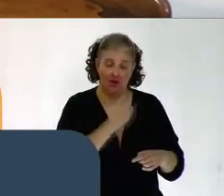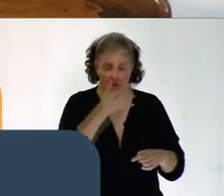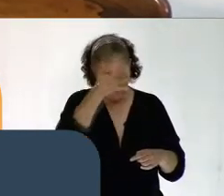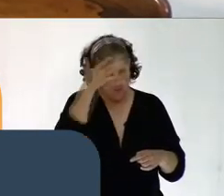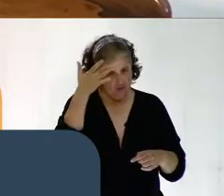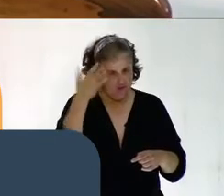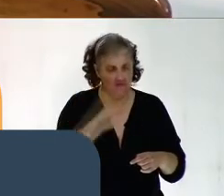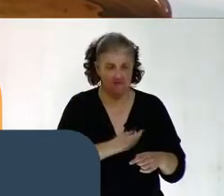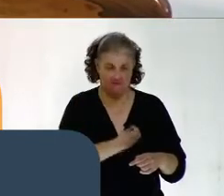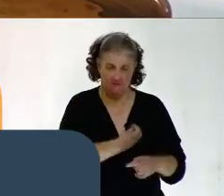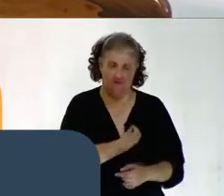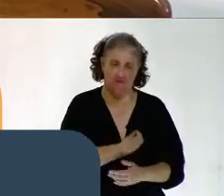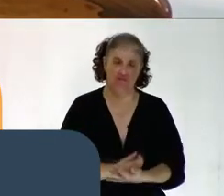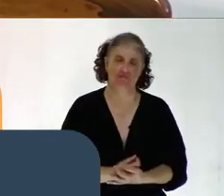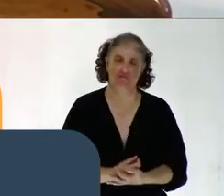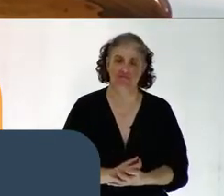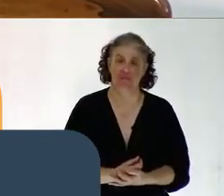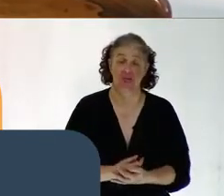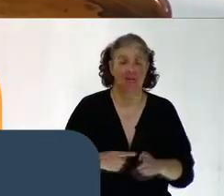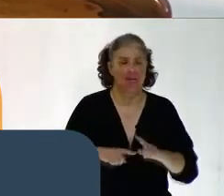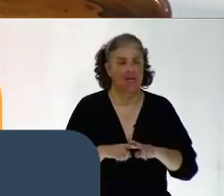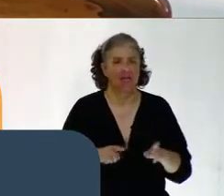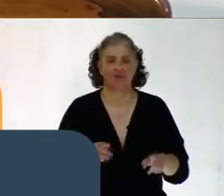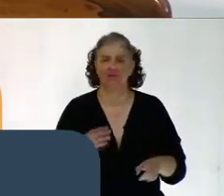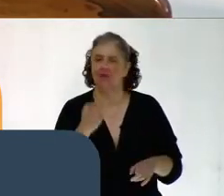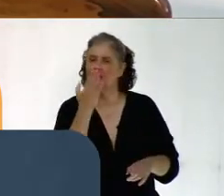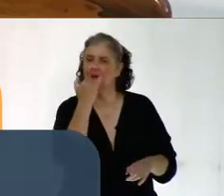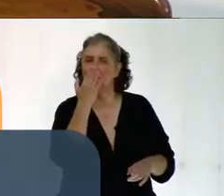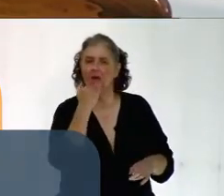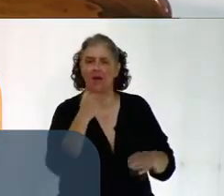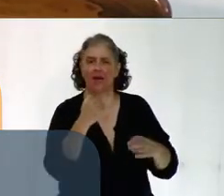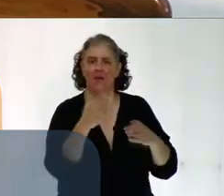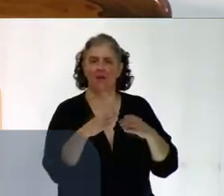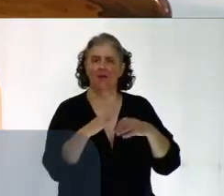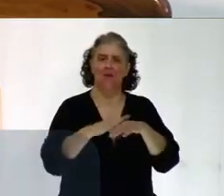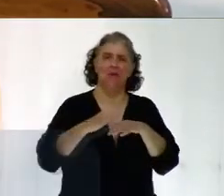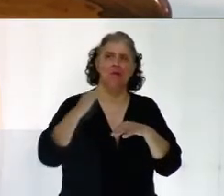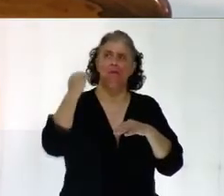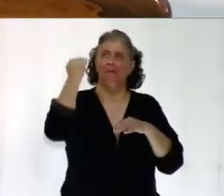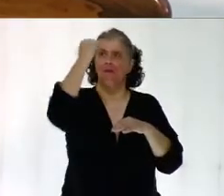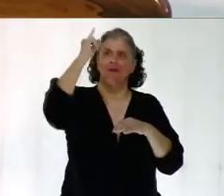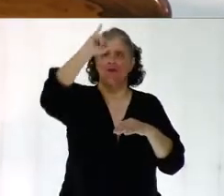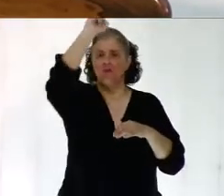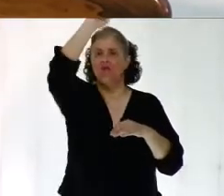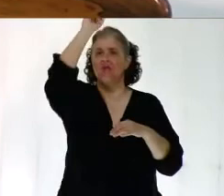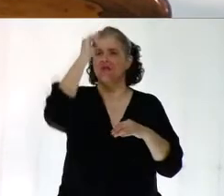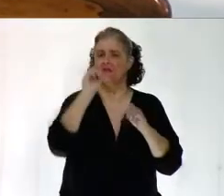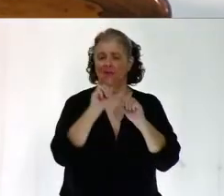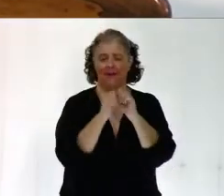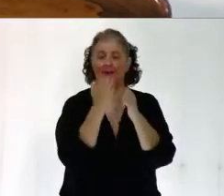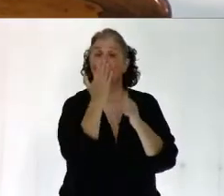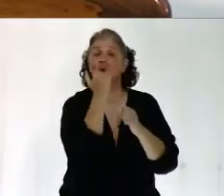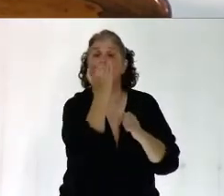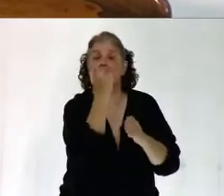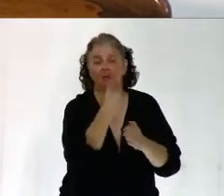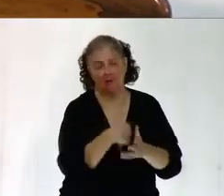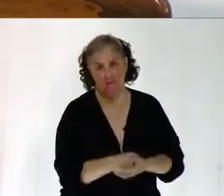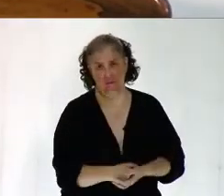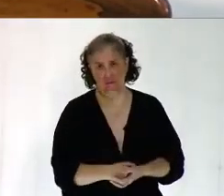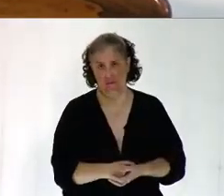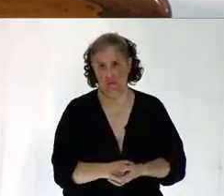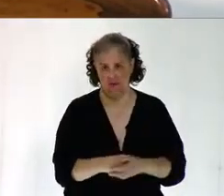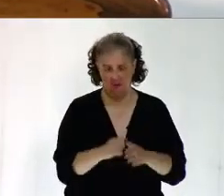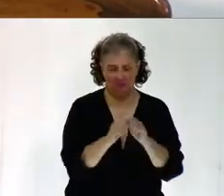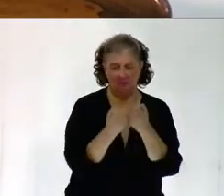tenho um alimento que é maior que pão satanás é e foi assim que jesus também conversando com a mulher